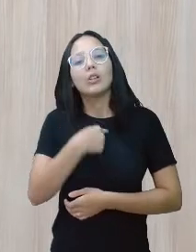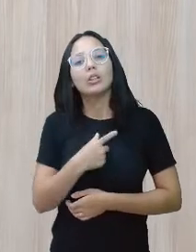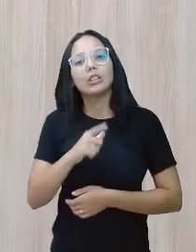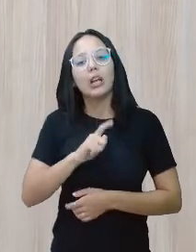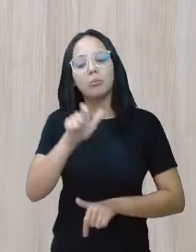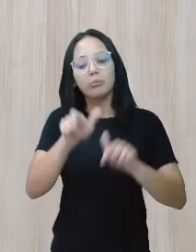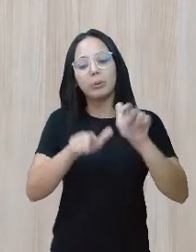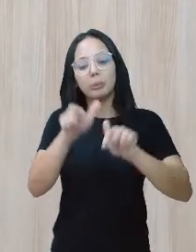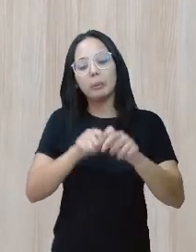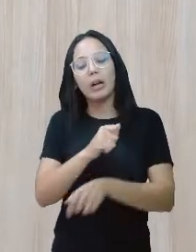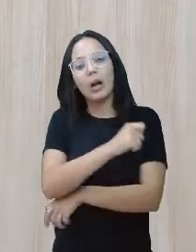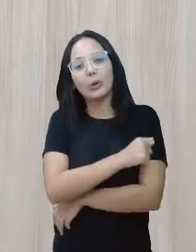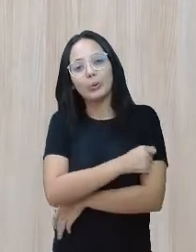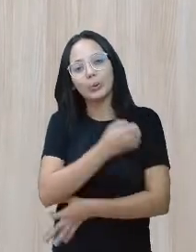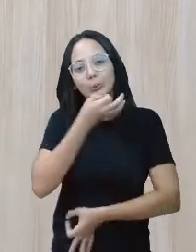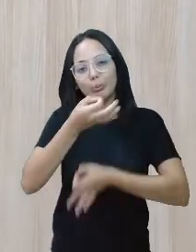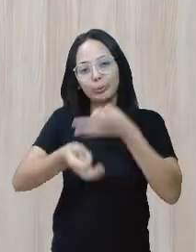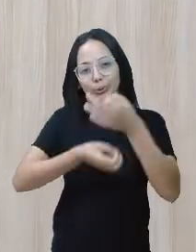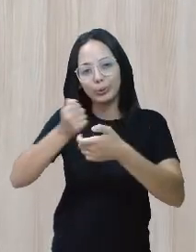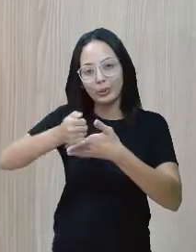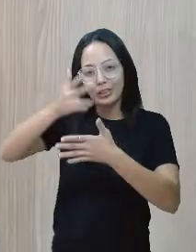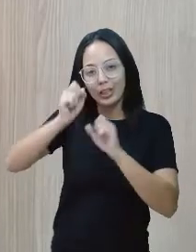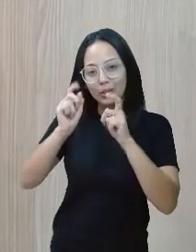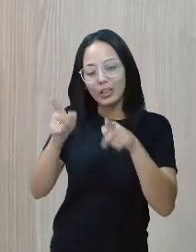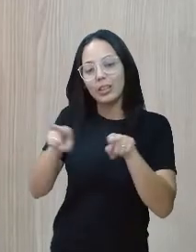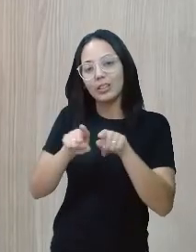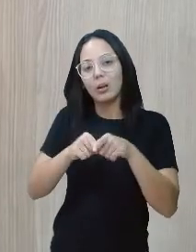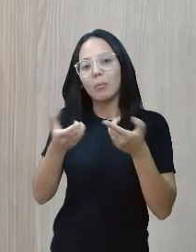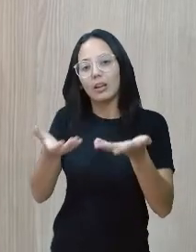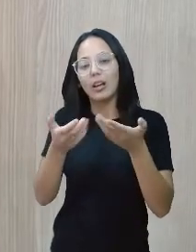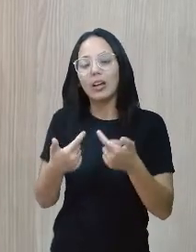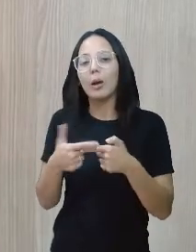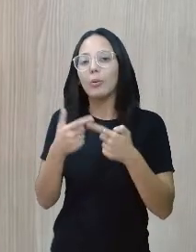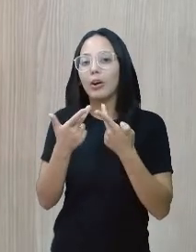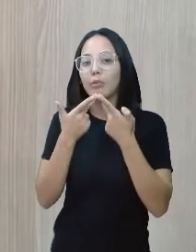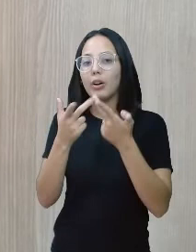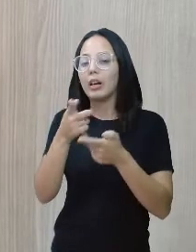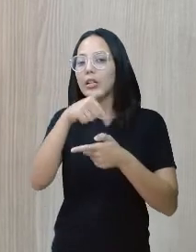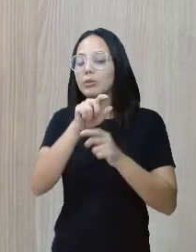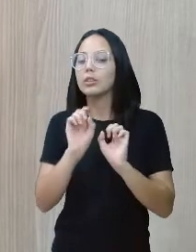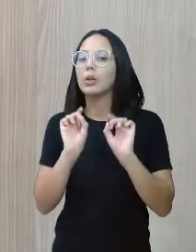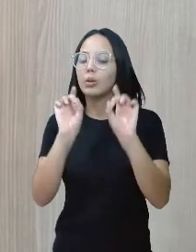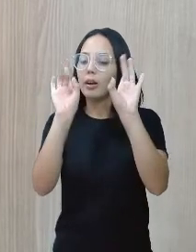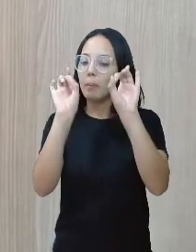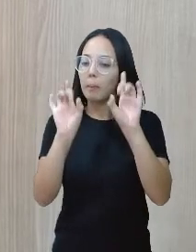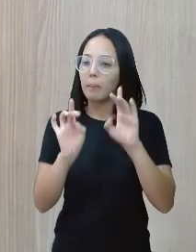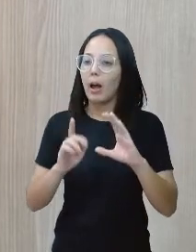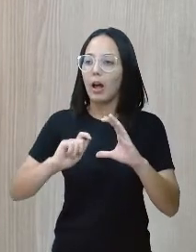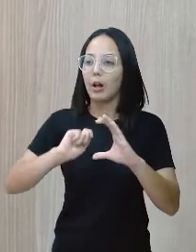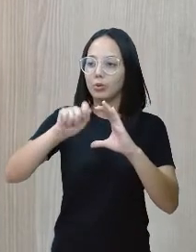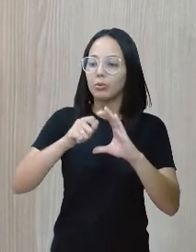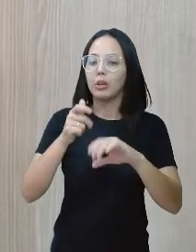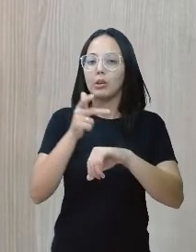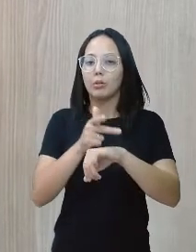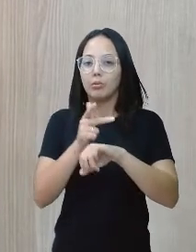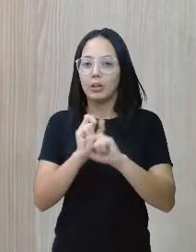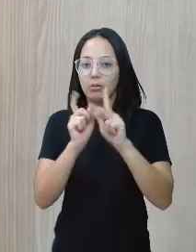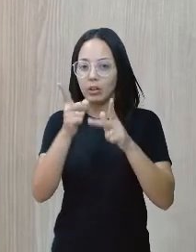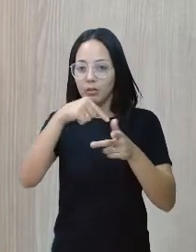bastante alunos aqui no chat e aí eu falei para eles brilharem aí nos vídeos,